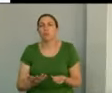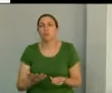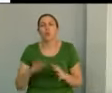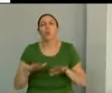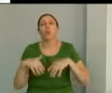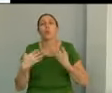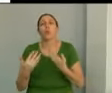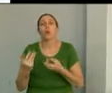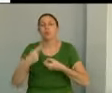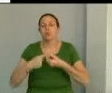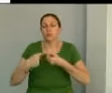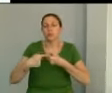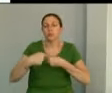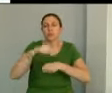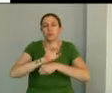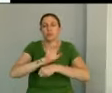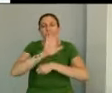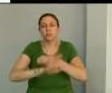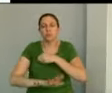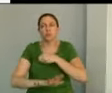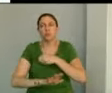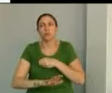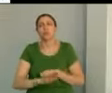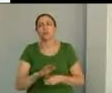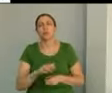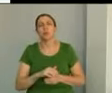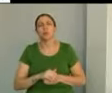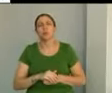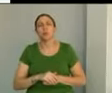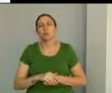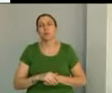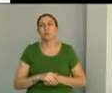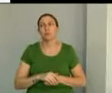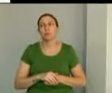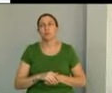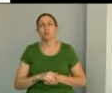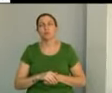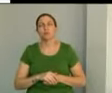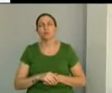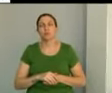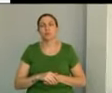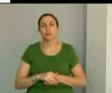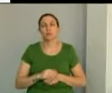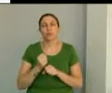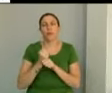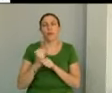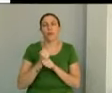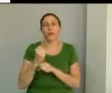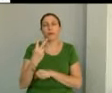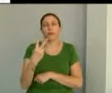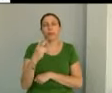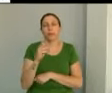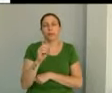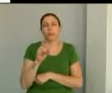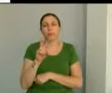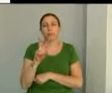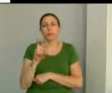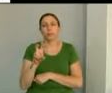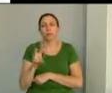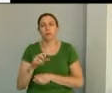de Erechim vai contribuir, vai deixar no fundo de recursos em 2025? Então, na